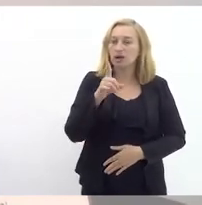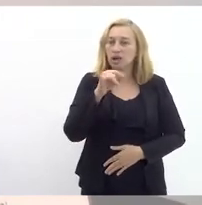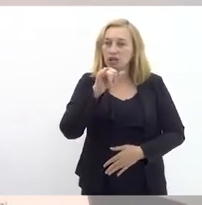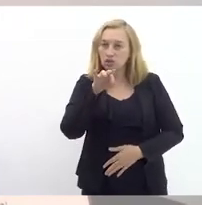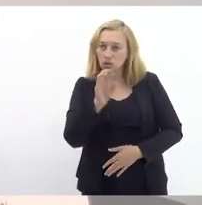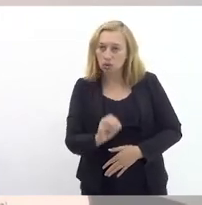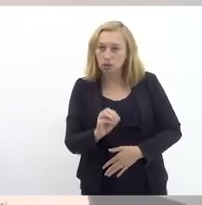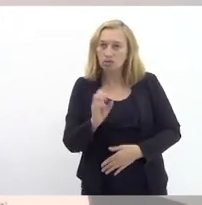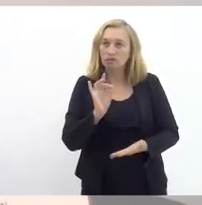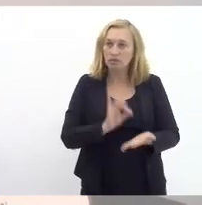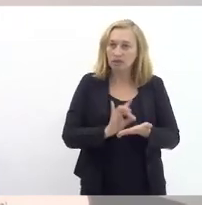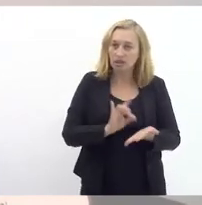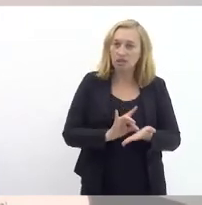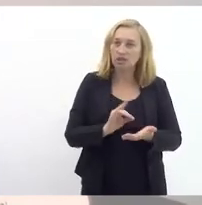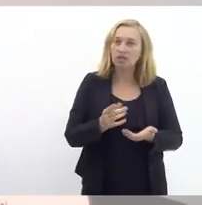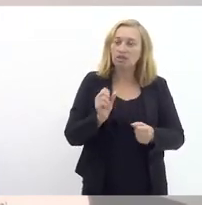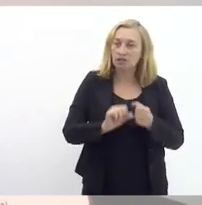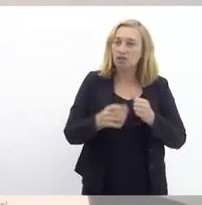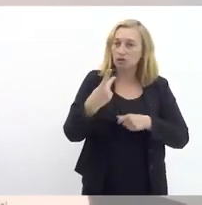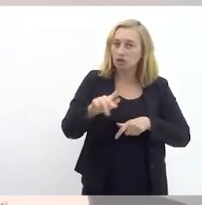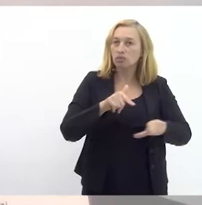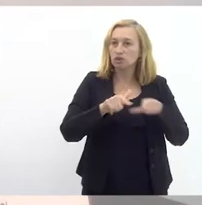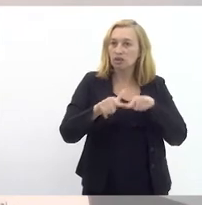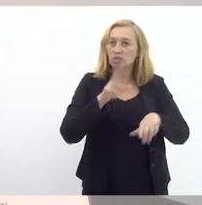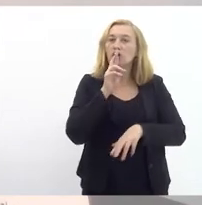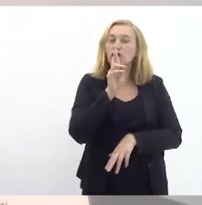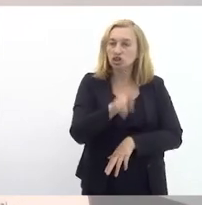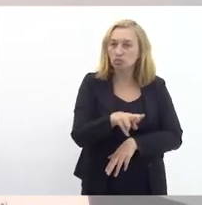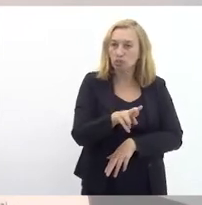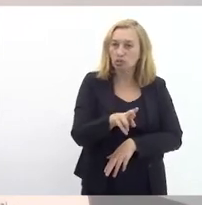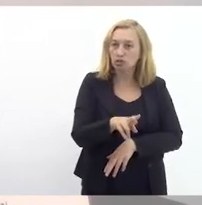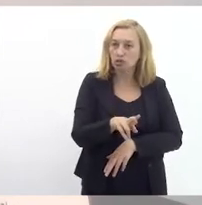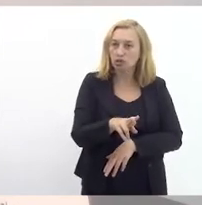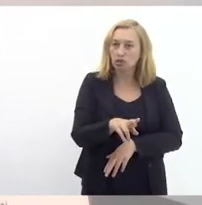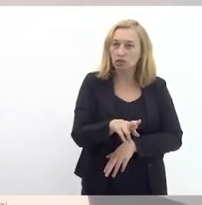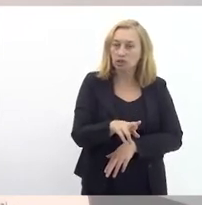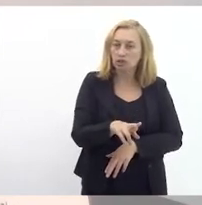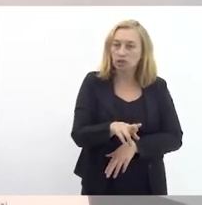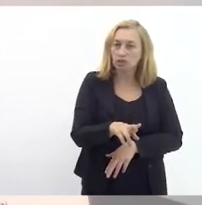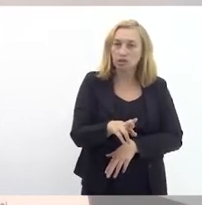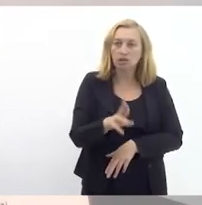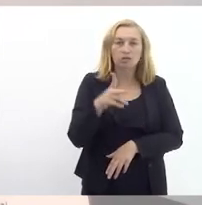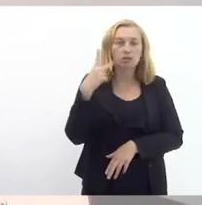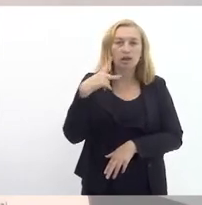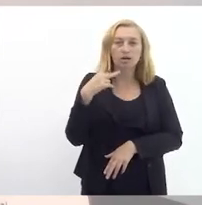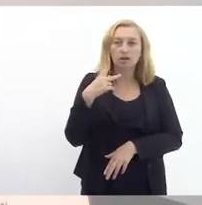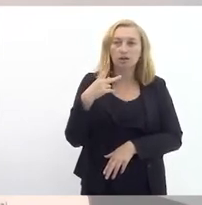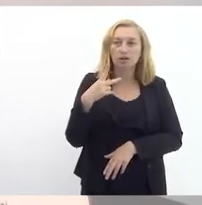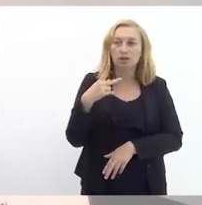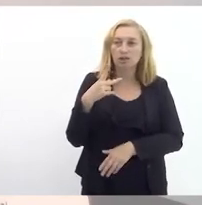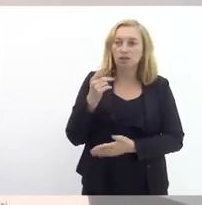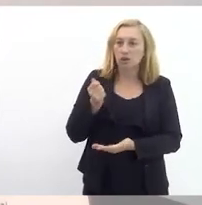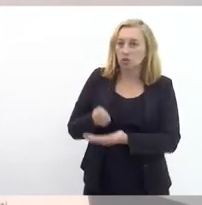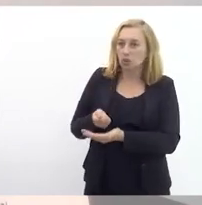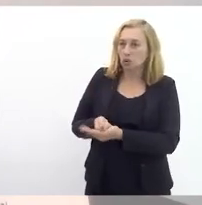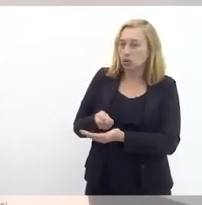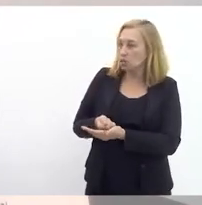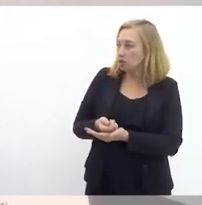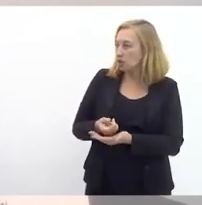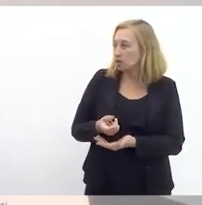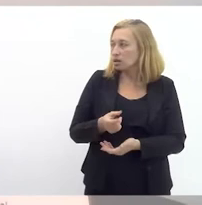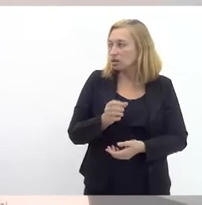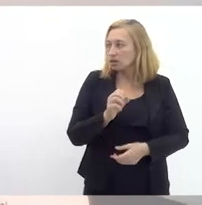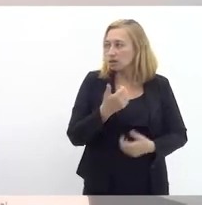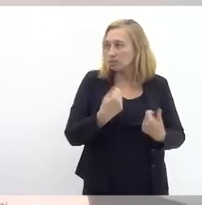tem que realmente exercer a função e dar resposta. Não precisa o parlamentar ser grosso com a pessoa, precisa